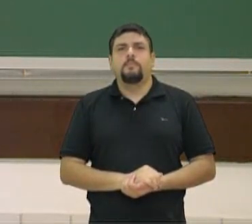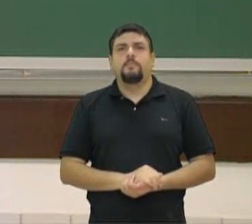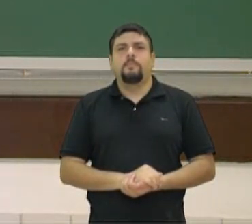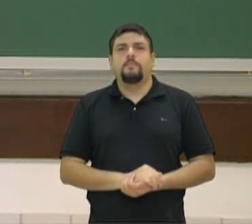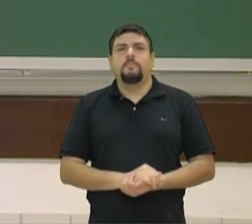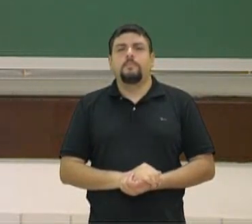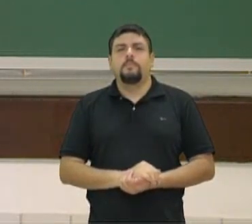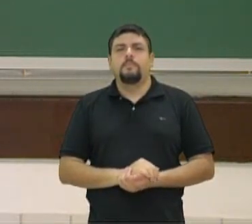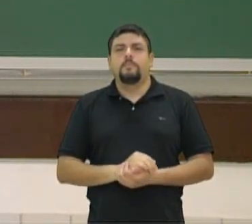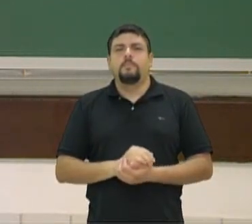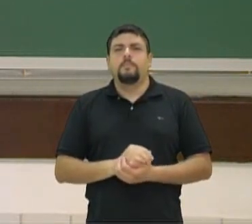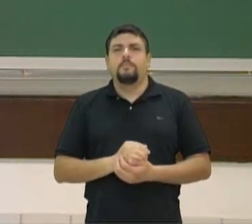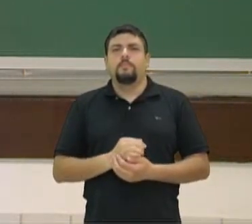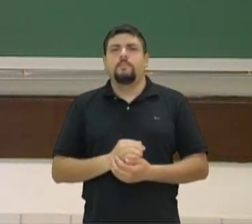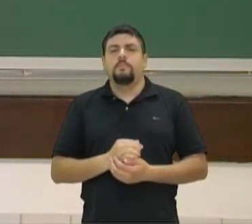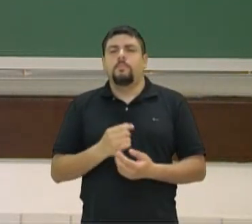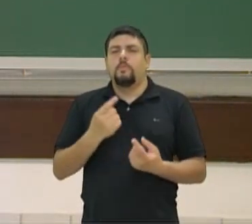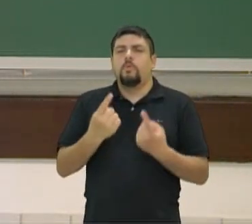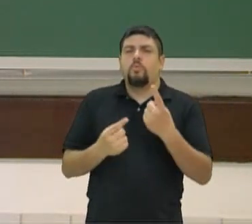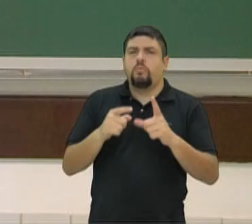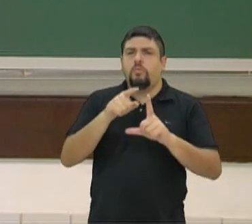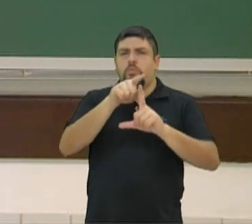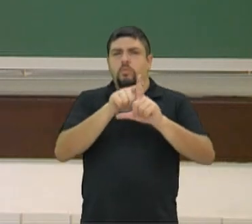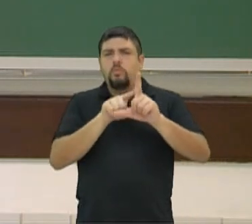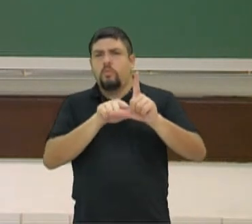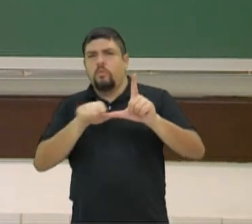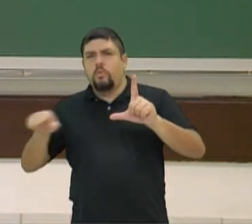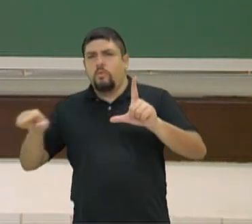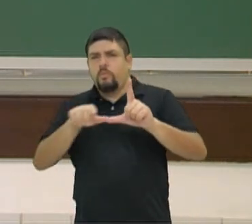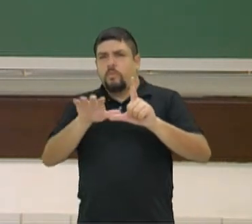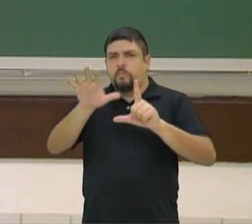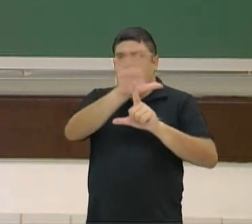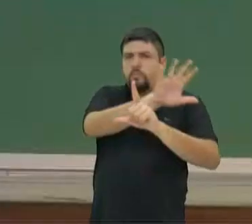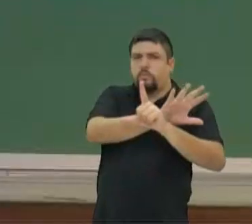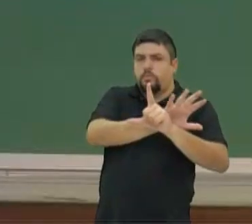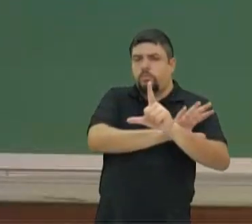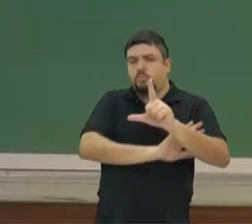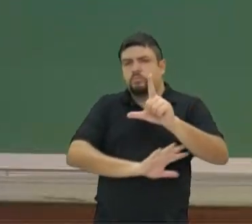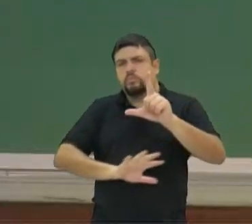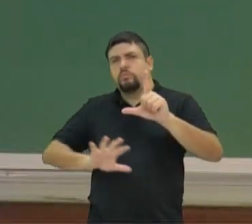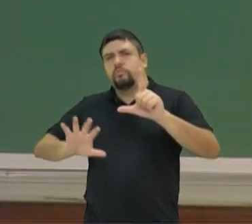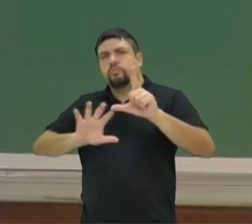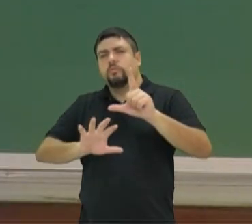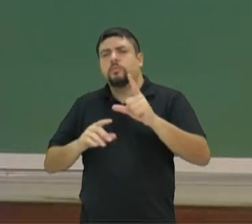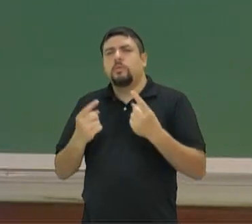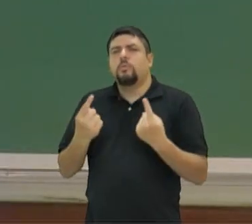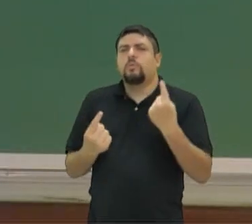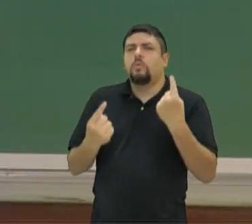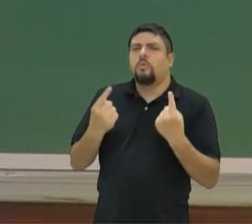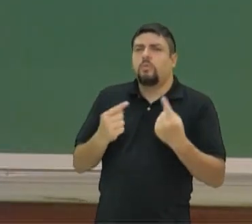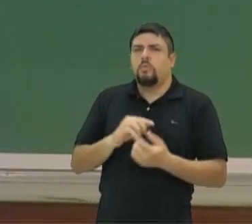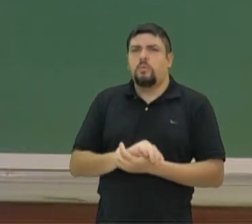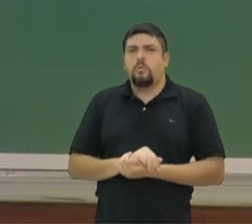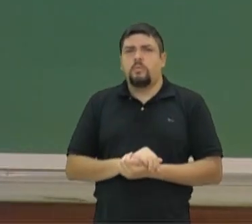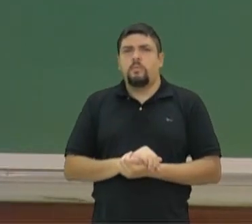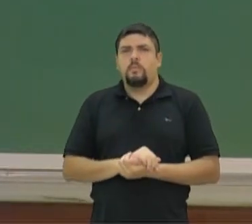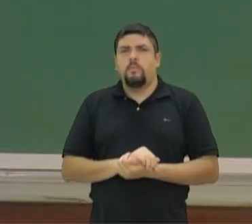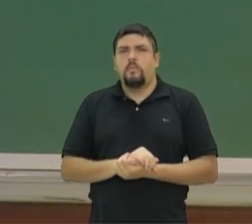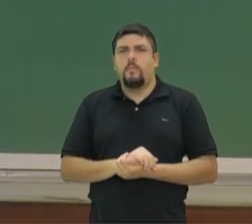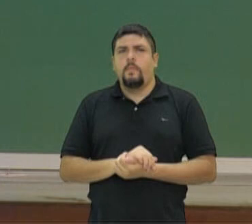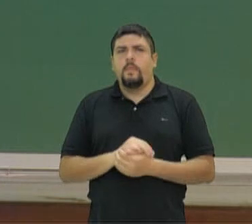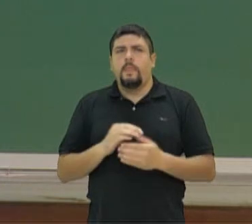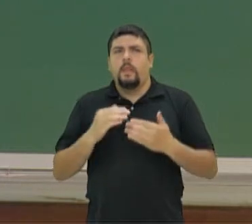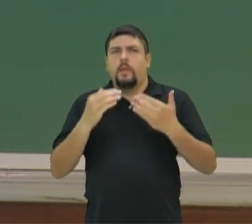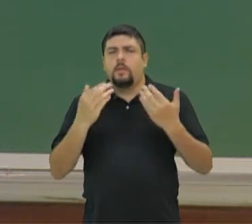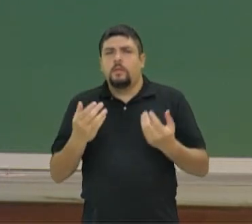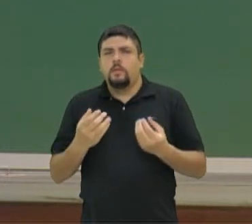qual quadrante pertence o argumento? Então, o que a gente vai ter que olhar aqui? Vamos ter que olhar qual a que se